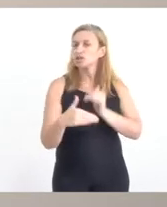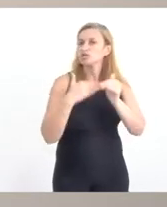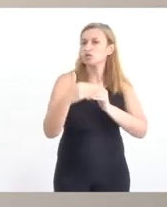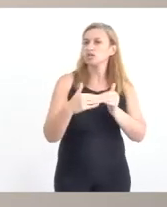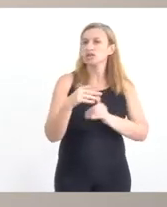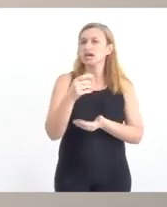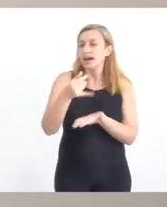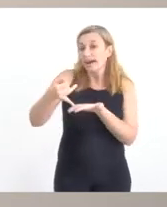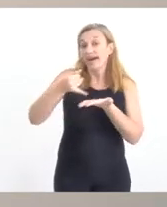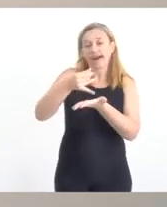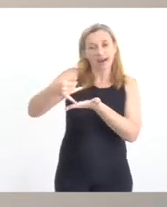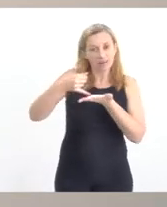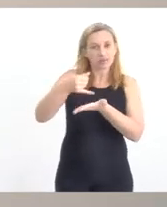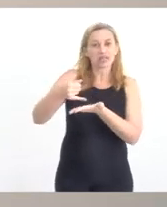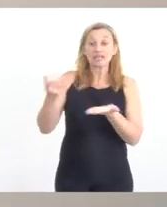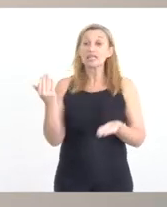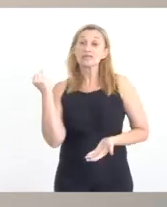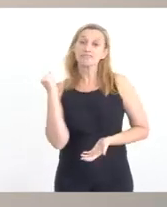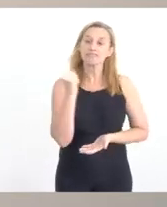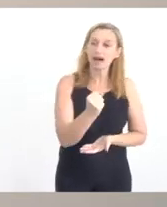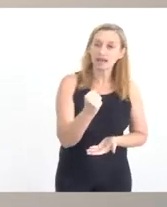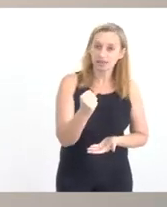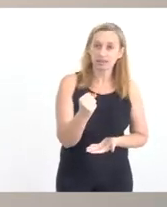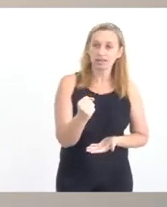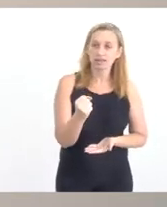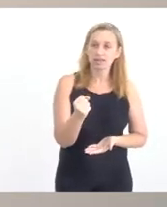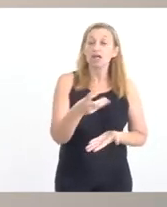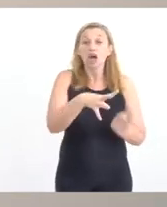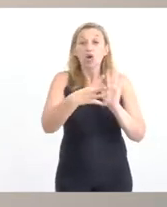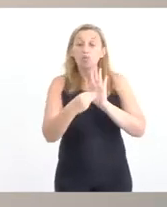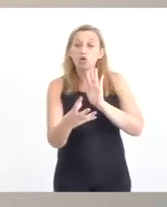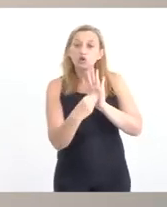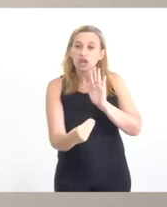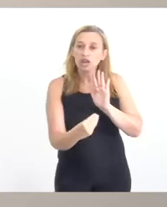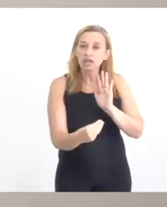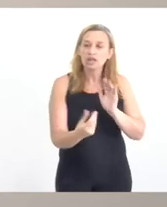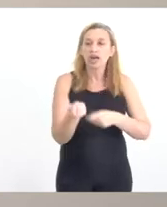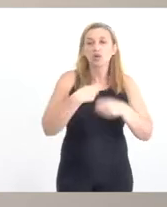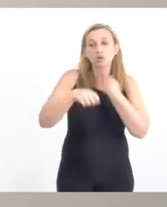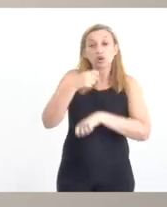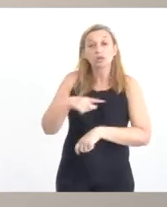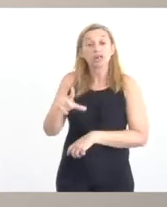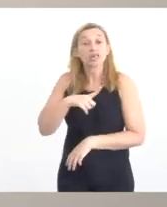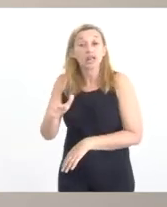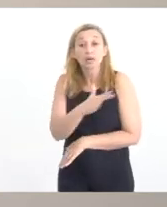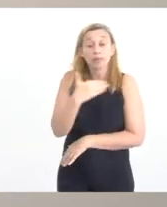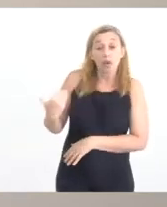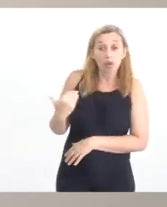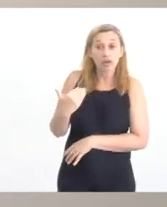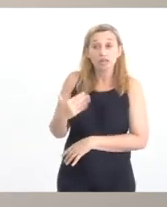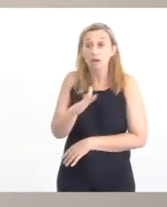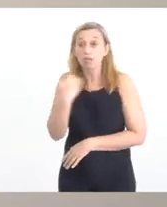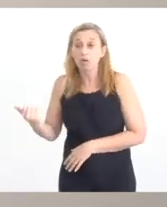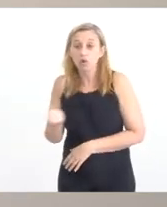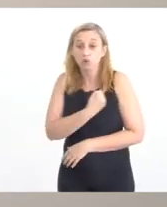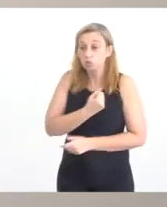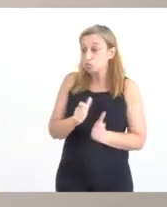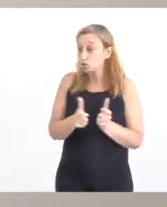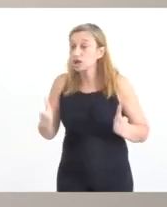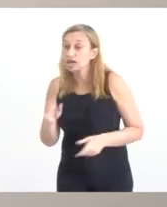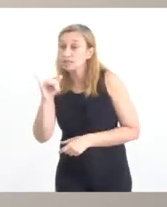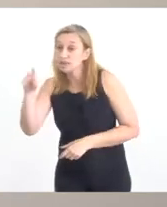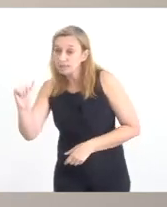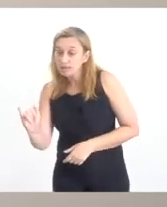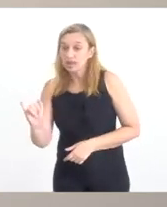desenvolvimento capitalista que mata que é um modelo econômico que gera morte se houver morte cresce o PIB